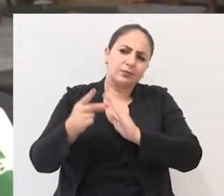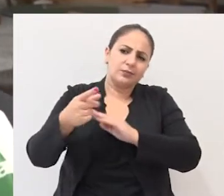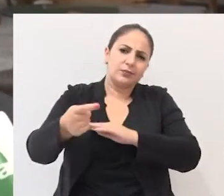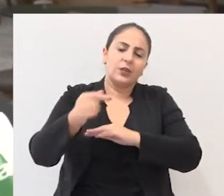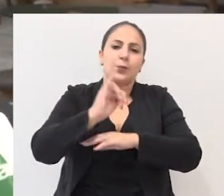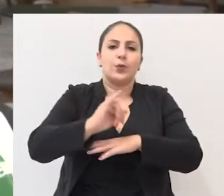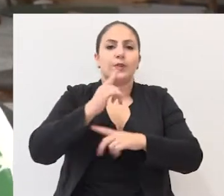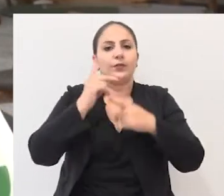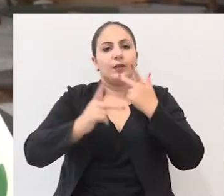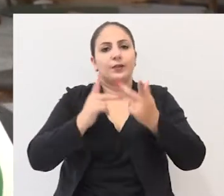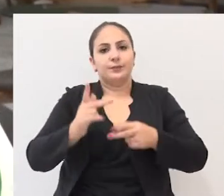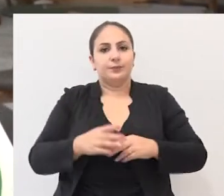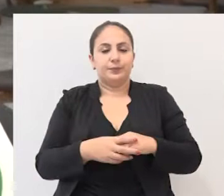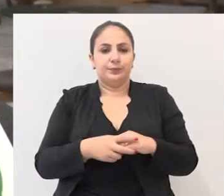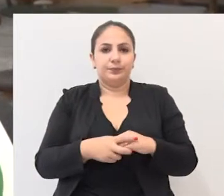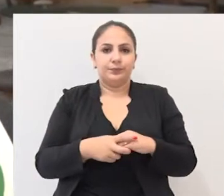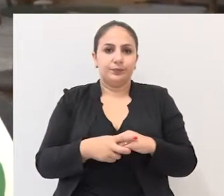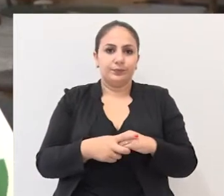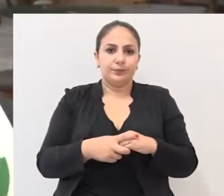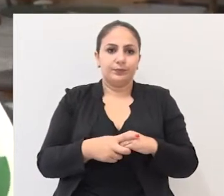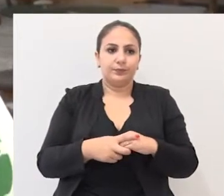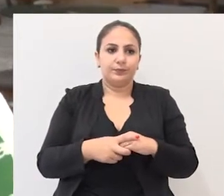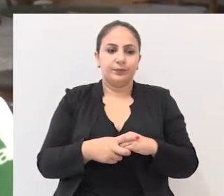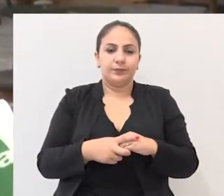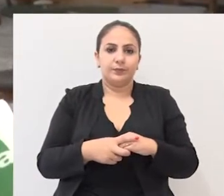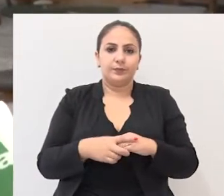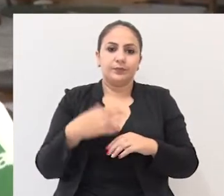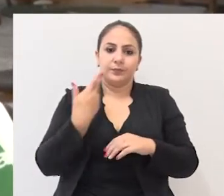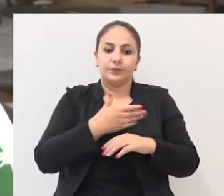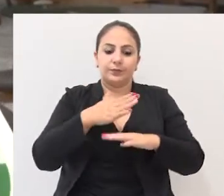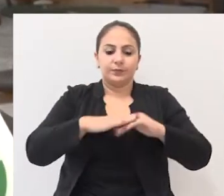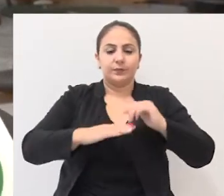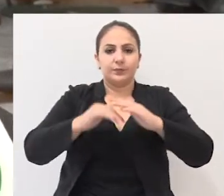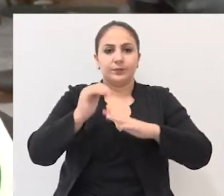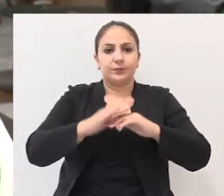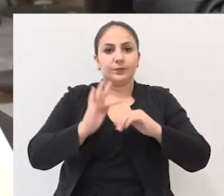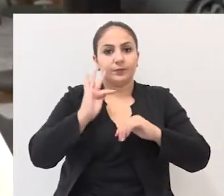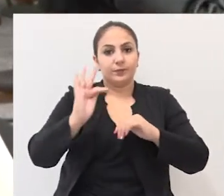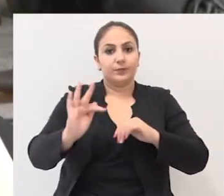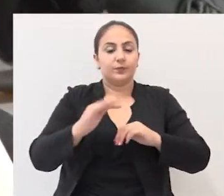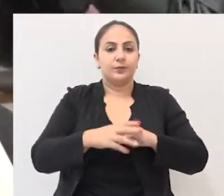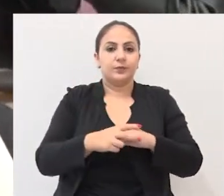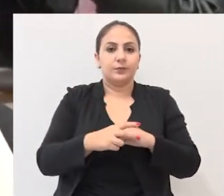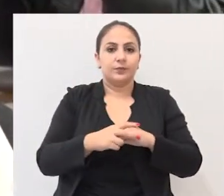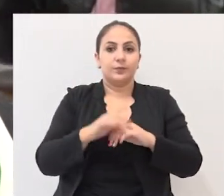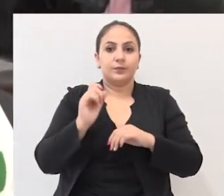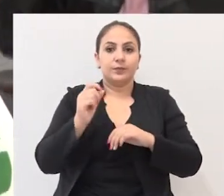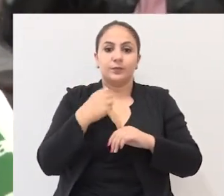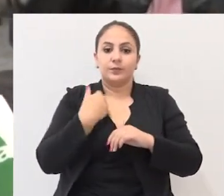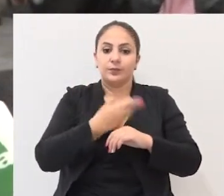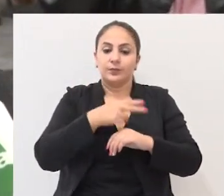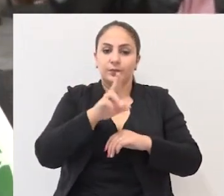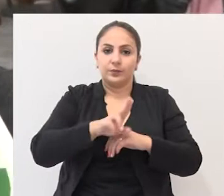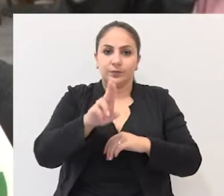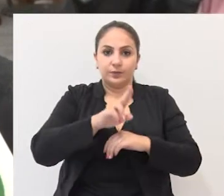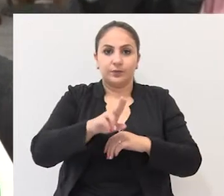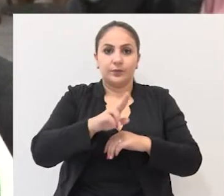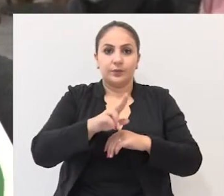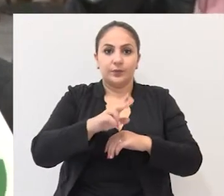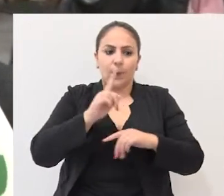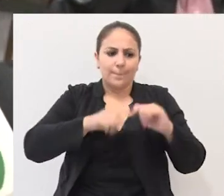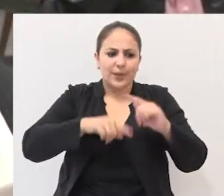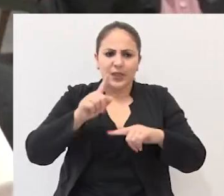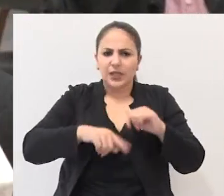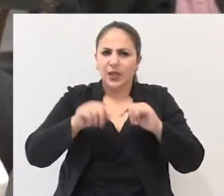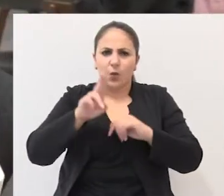é importante salientar, né? Então, nós estamos construindo para o futuro, não para imediato. Depois, o que nós usamos na obra? O material